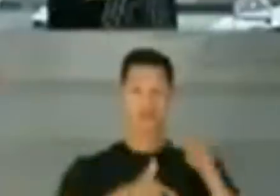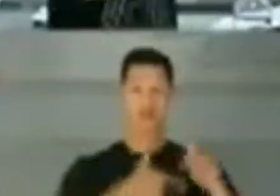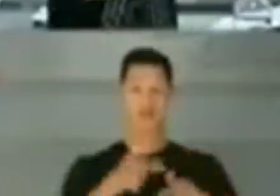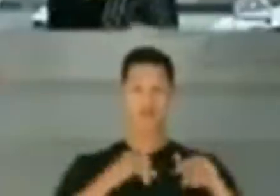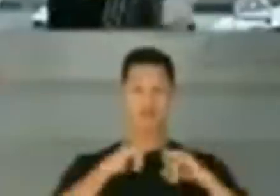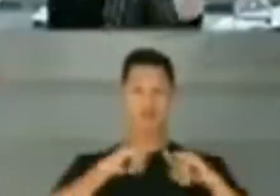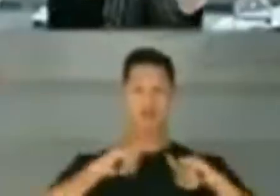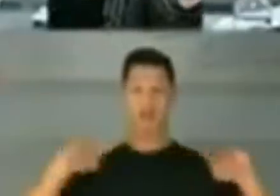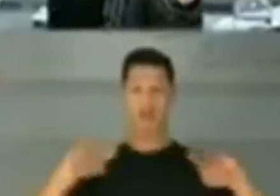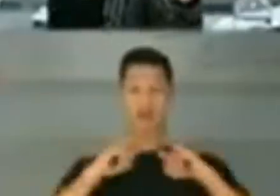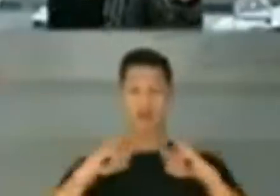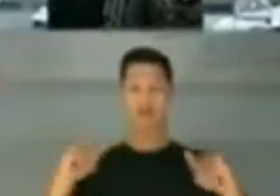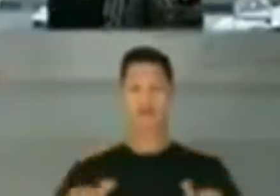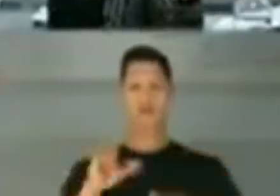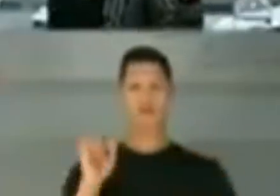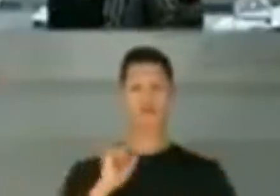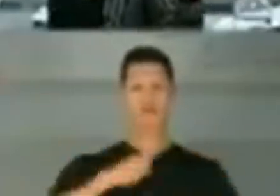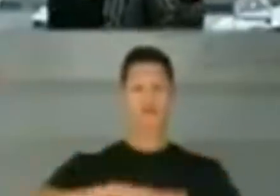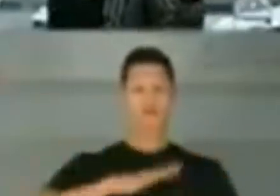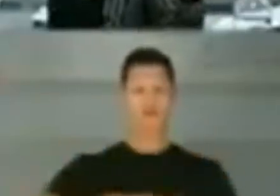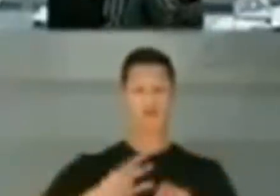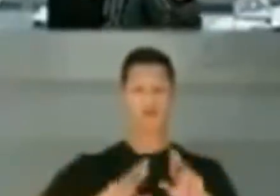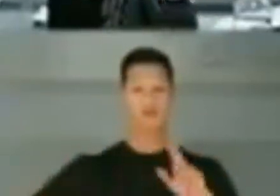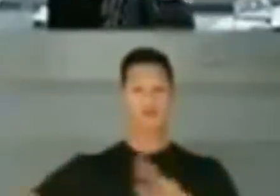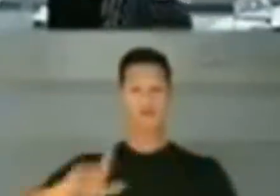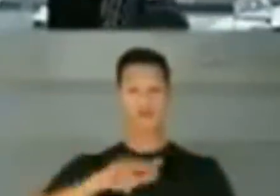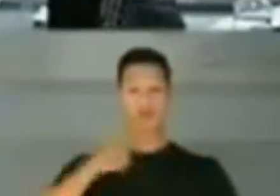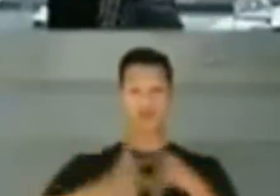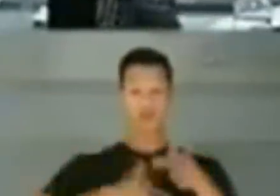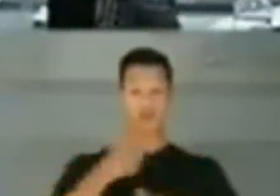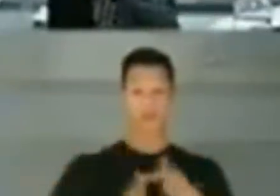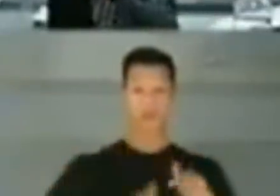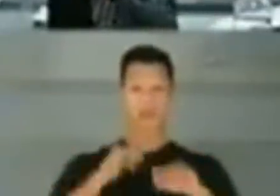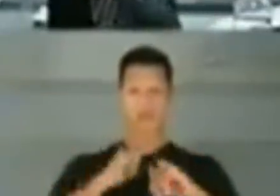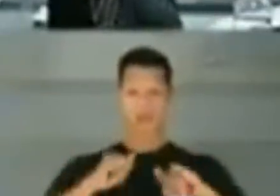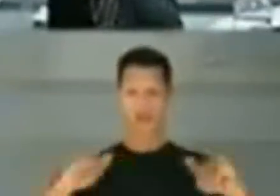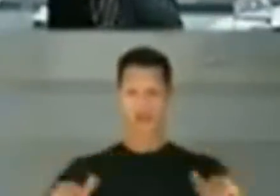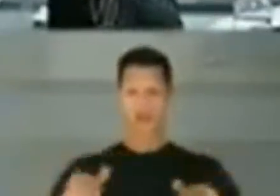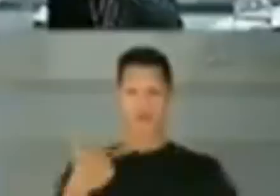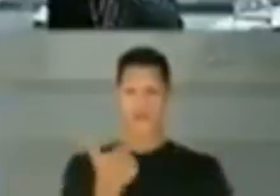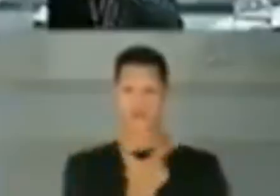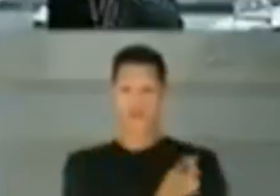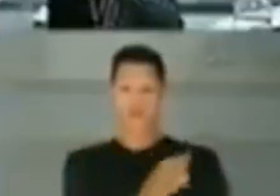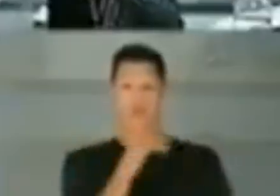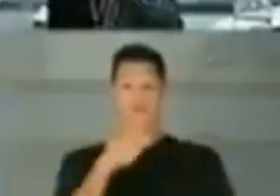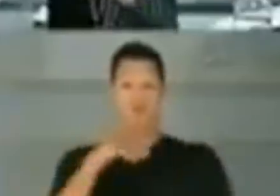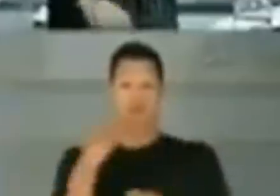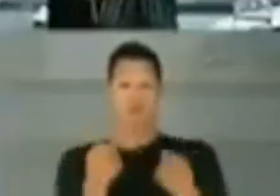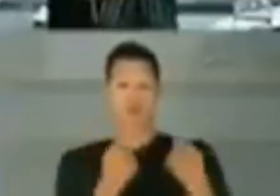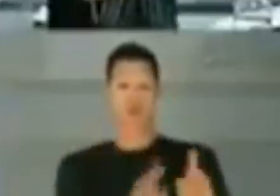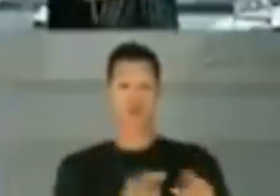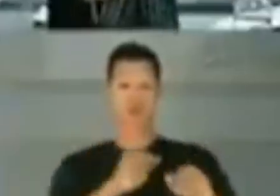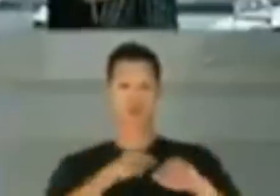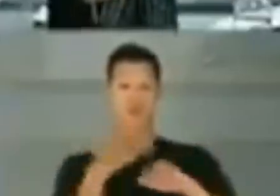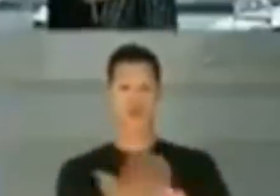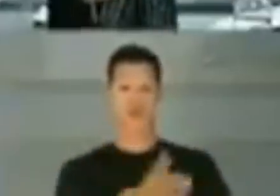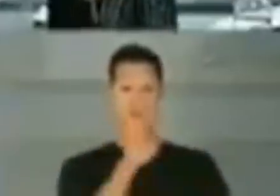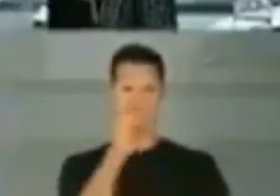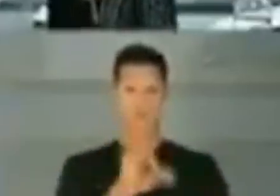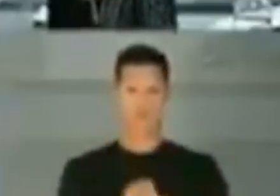campanhas de vacinação e o que foi feito diferente na atuação da campanha de vacinação contra a